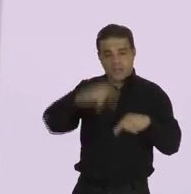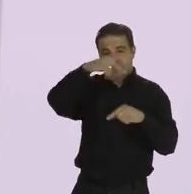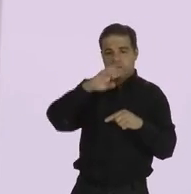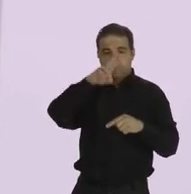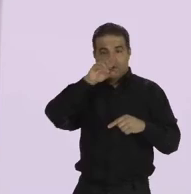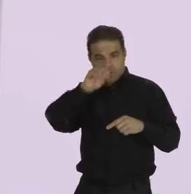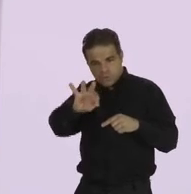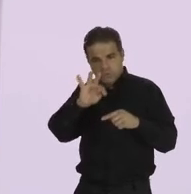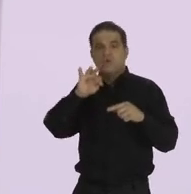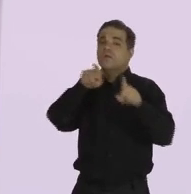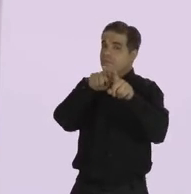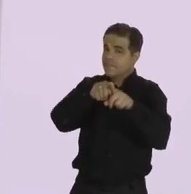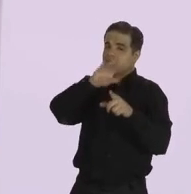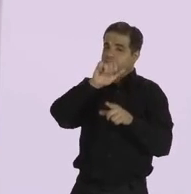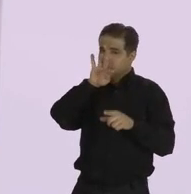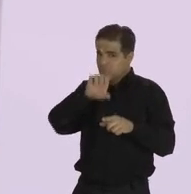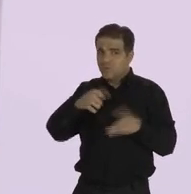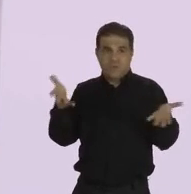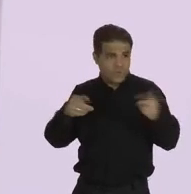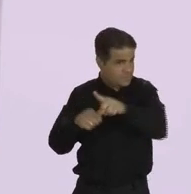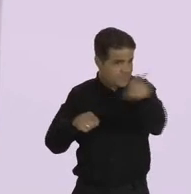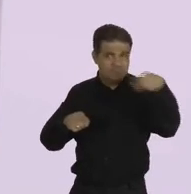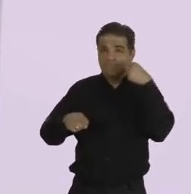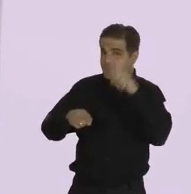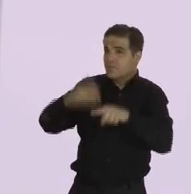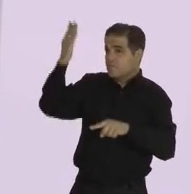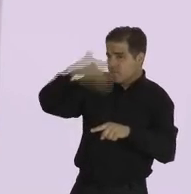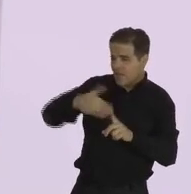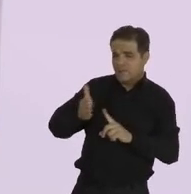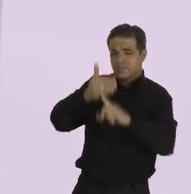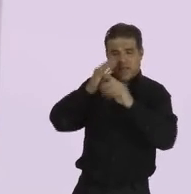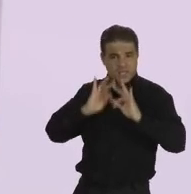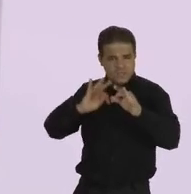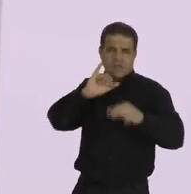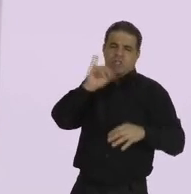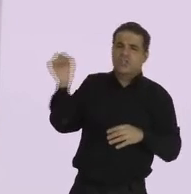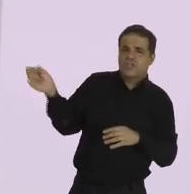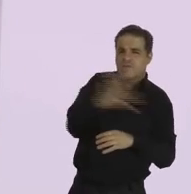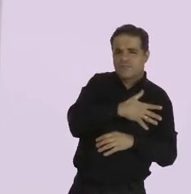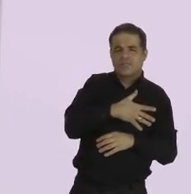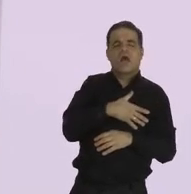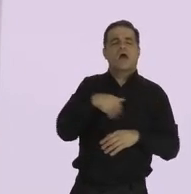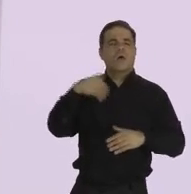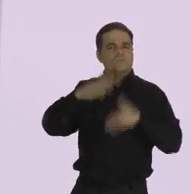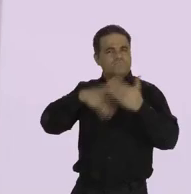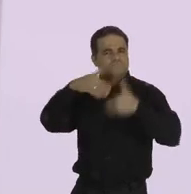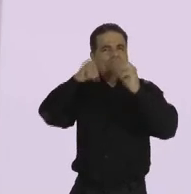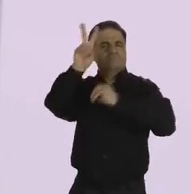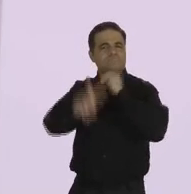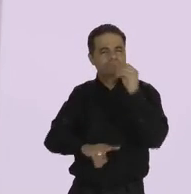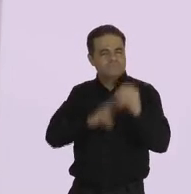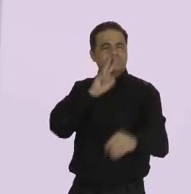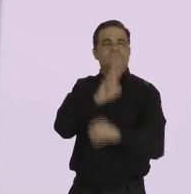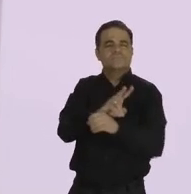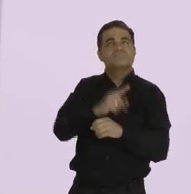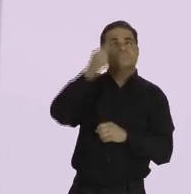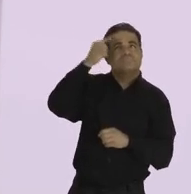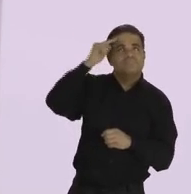Peugeot e Citroen como vocês puderam ver hoje tecnologia inovação e sustentabilidade